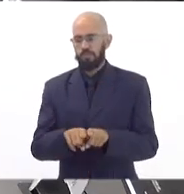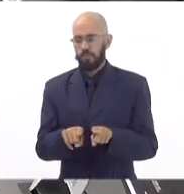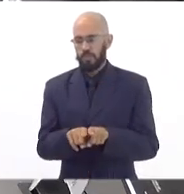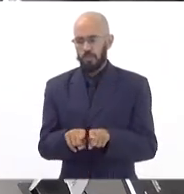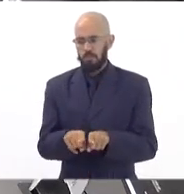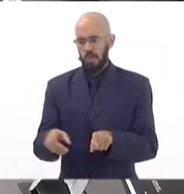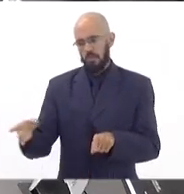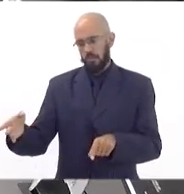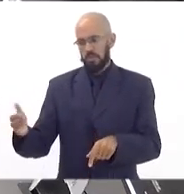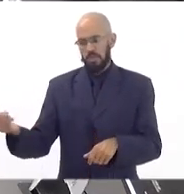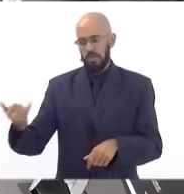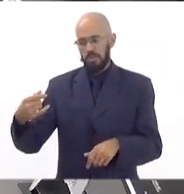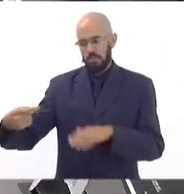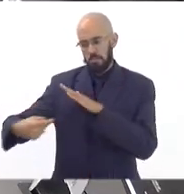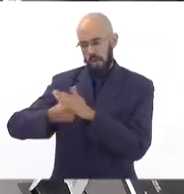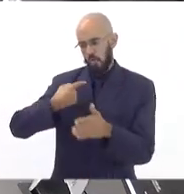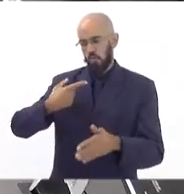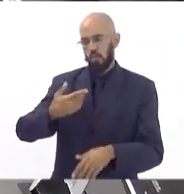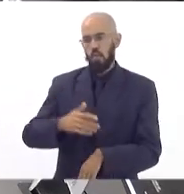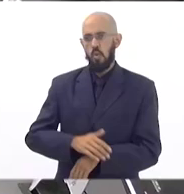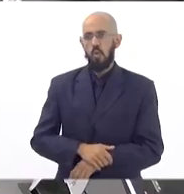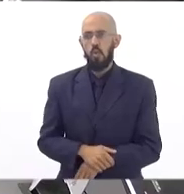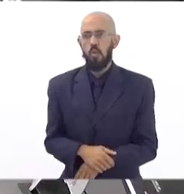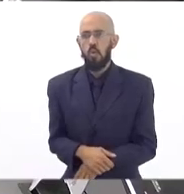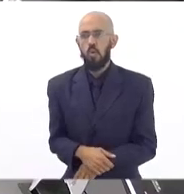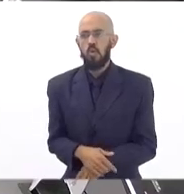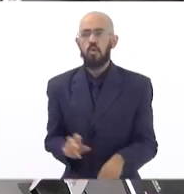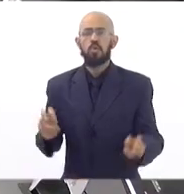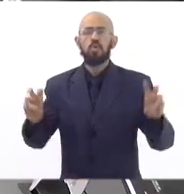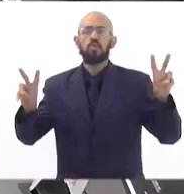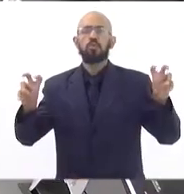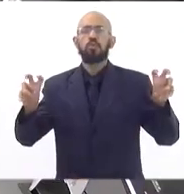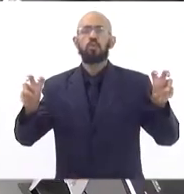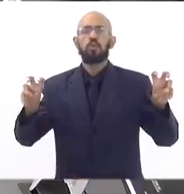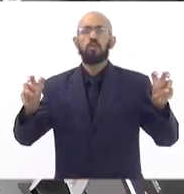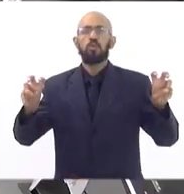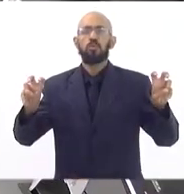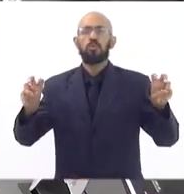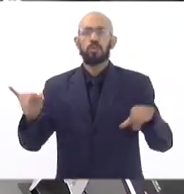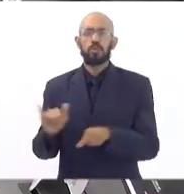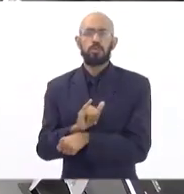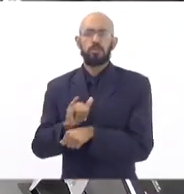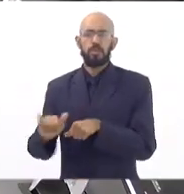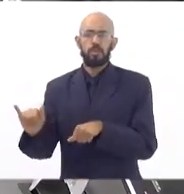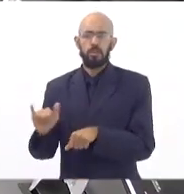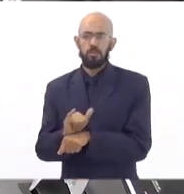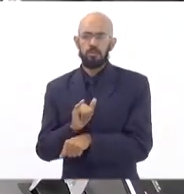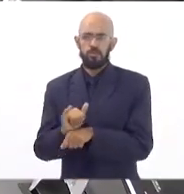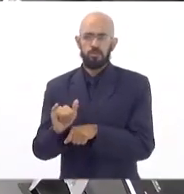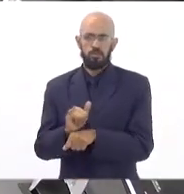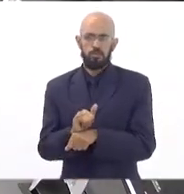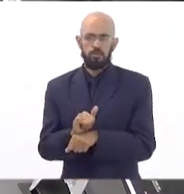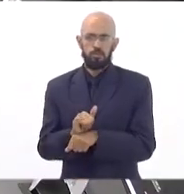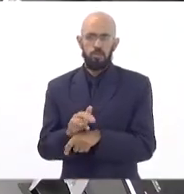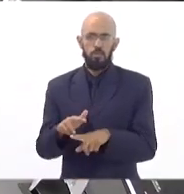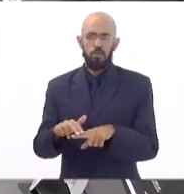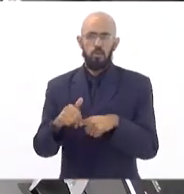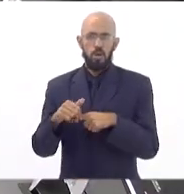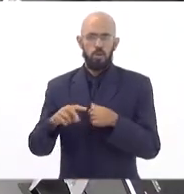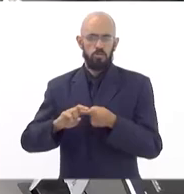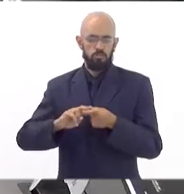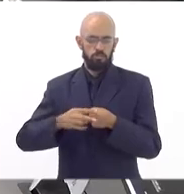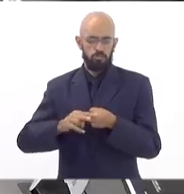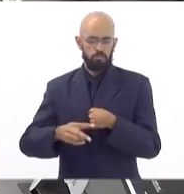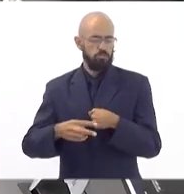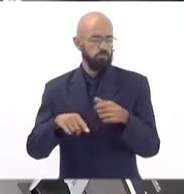vai excelência é questionou acerca da de estratégias diante dos resultados dos indicadores